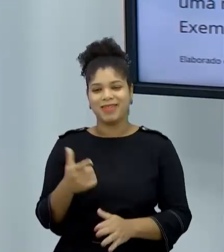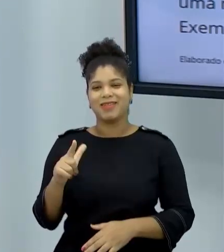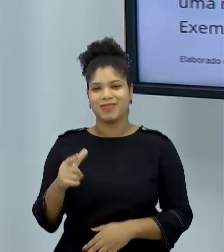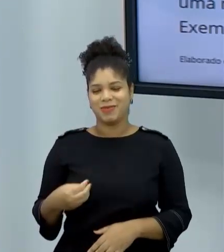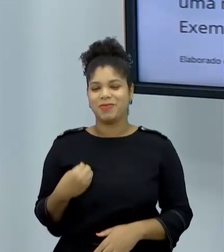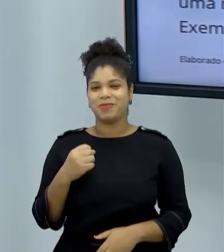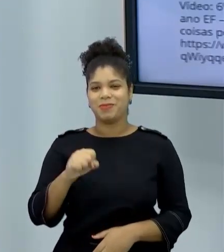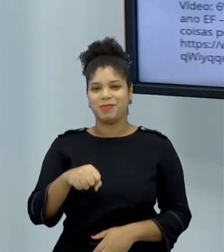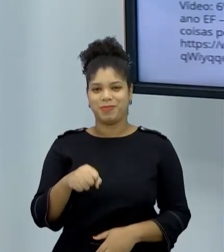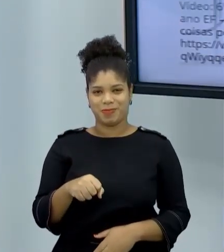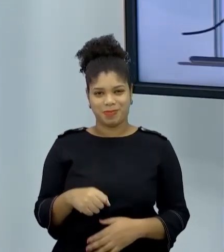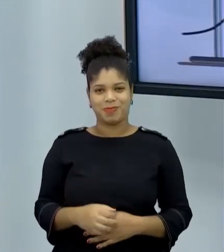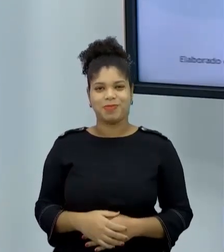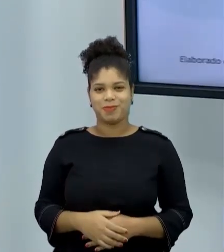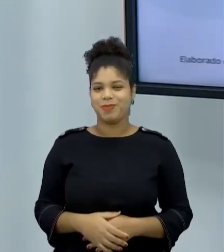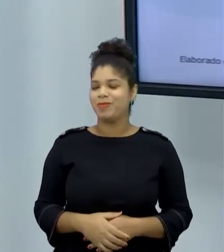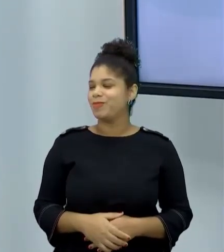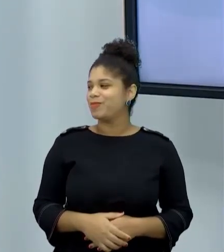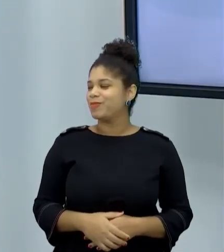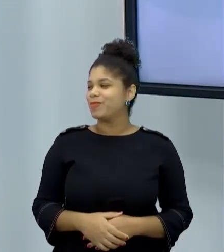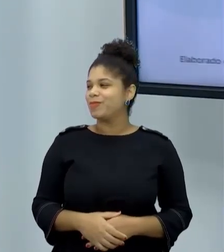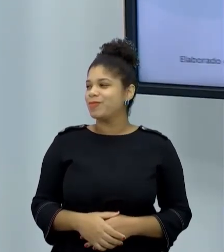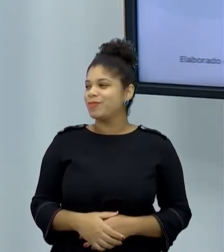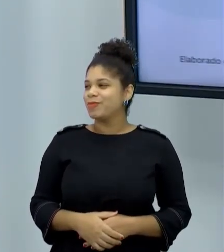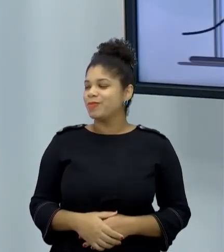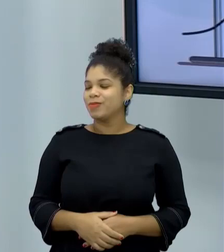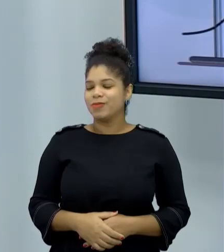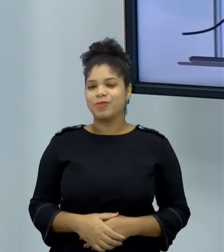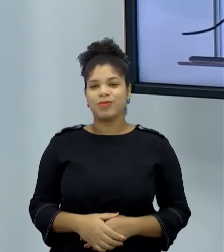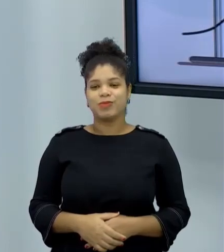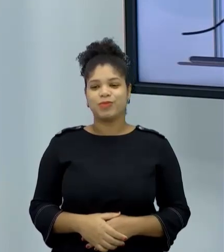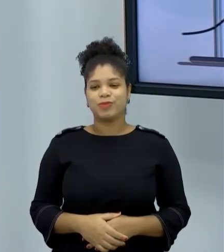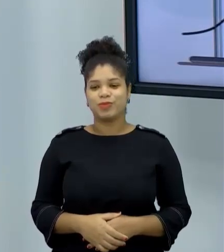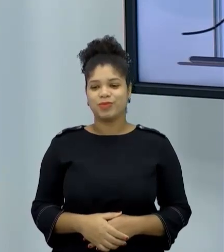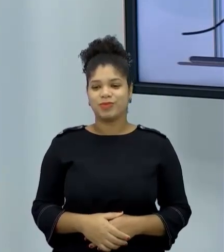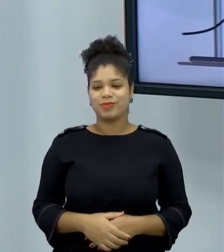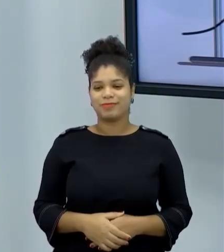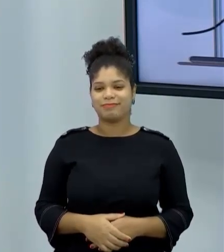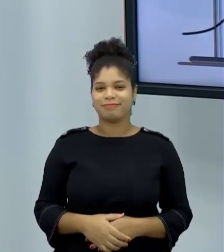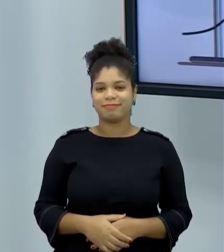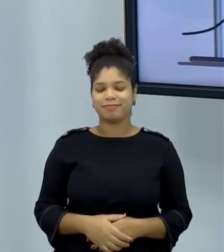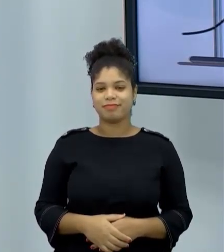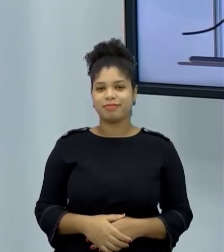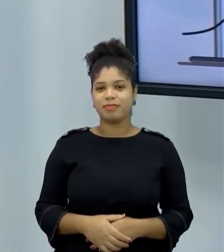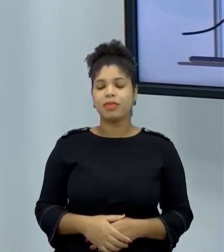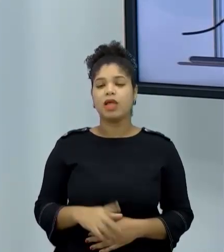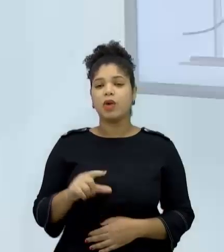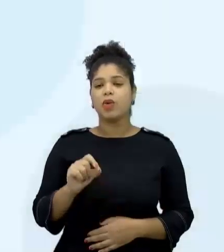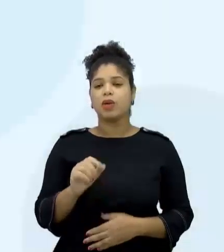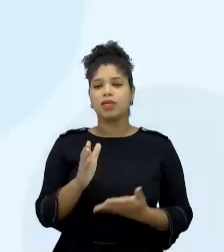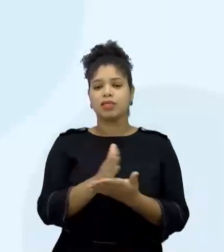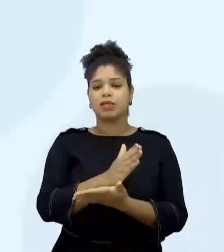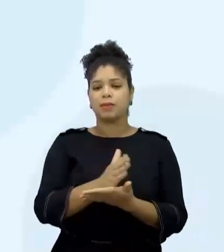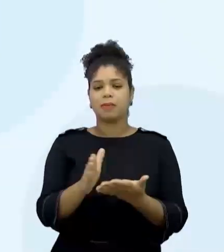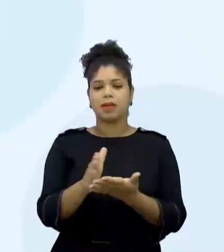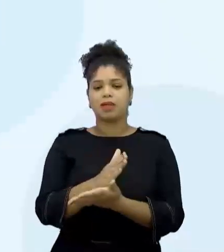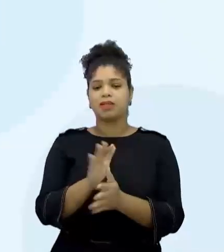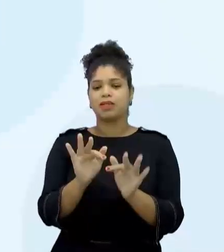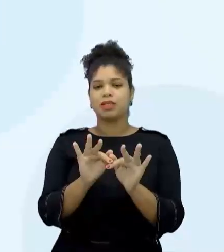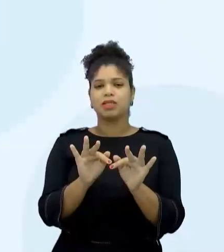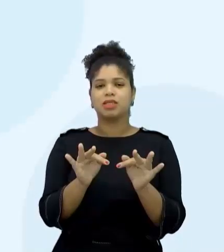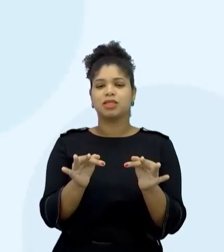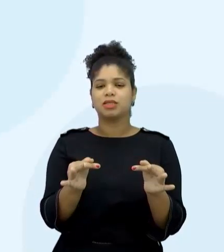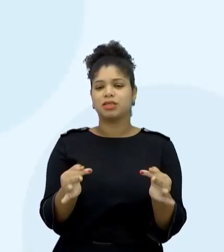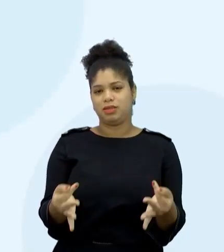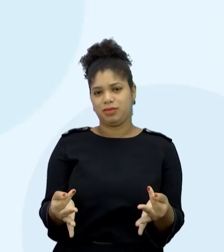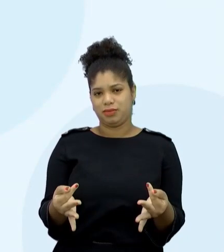para a gente também hoje, ó, que é a destilação simples. Na destilação simples,